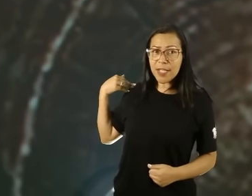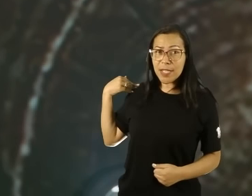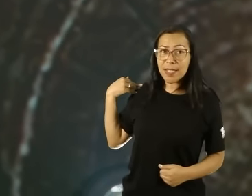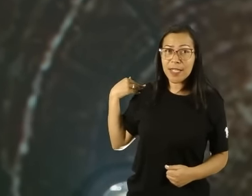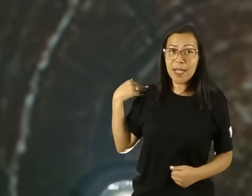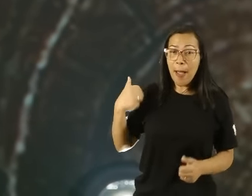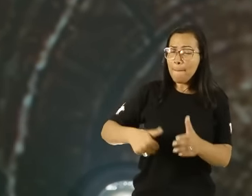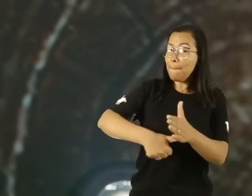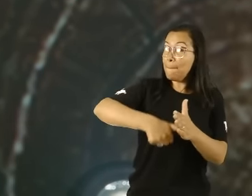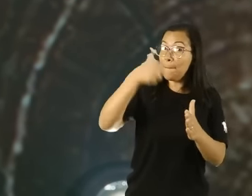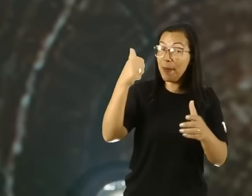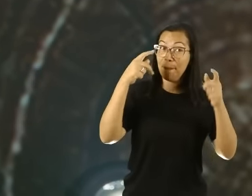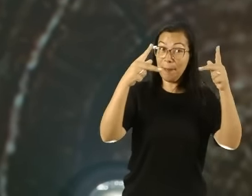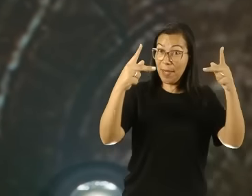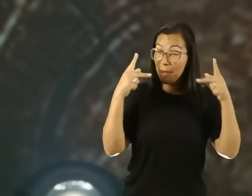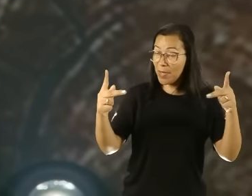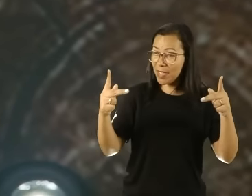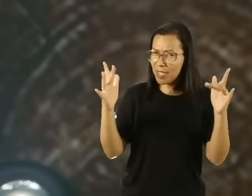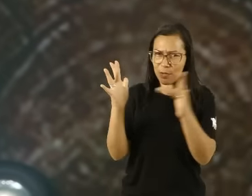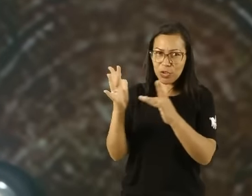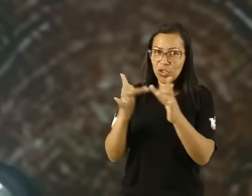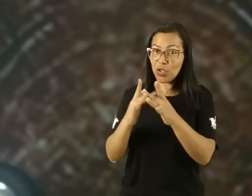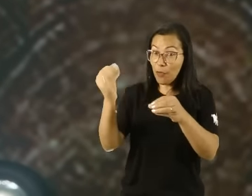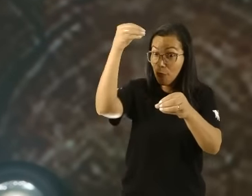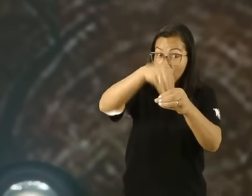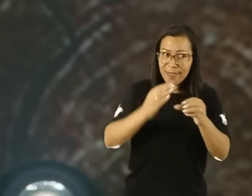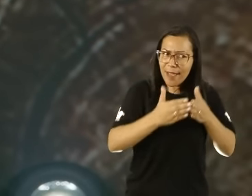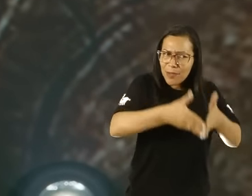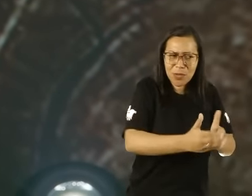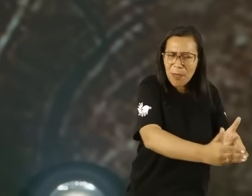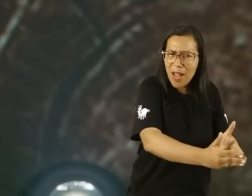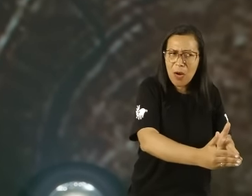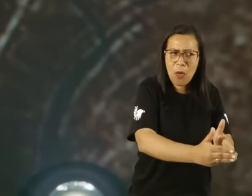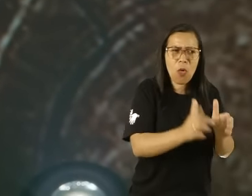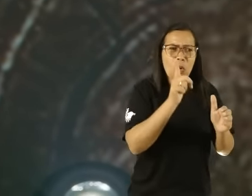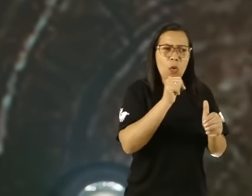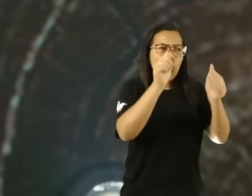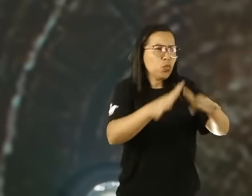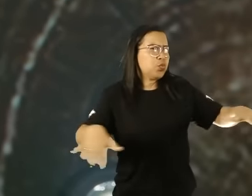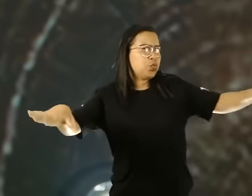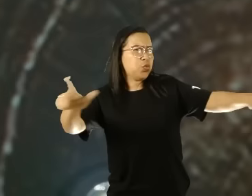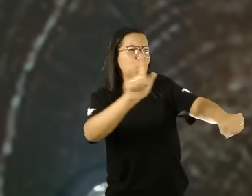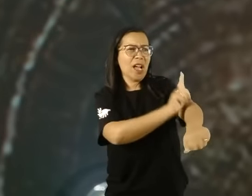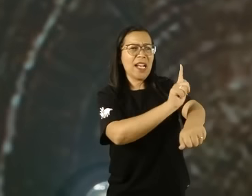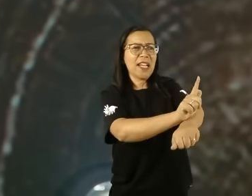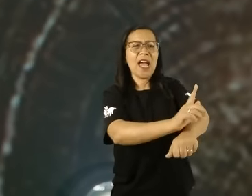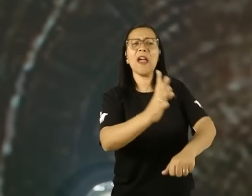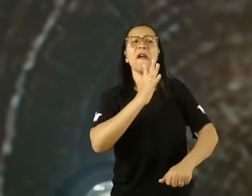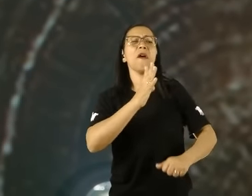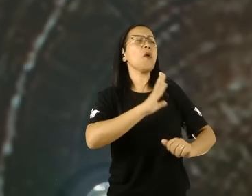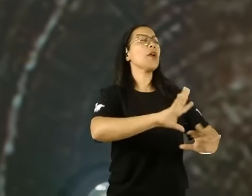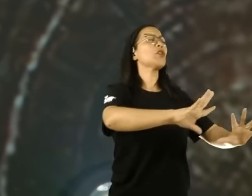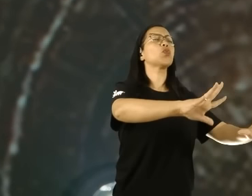barco. Se tem uma coisa que eu sei fazer, eu conheço aqui com palma da minha mão, Mar da Galileia. É o quintal de casa, fica tranquilo, aqui tem peixe,